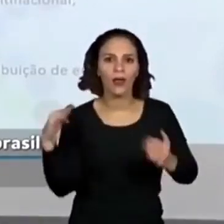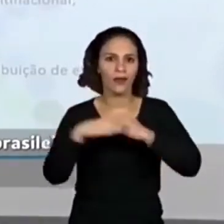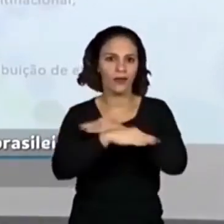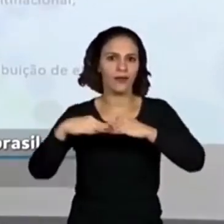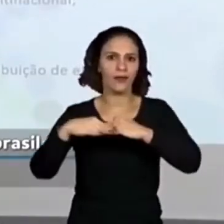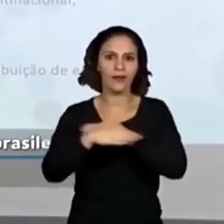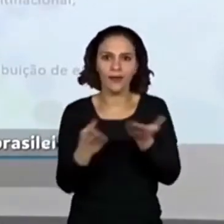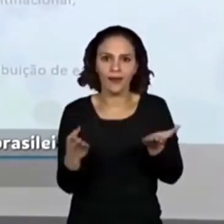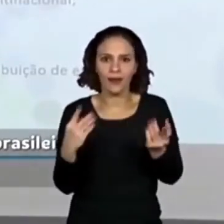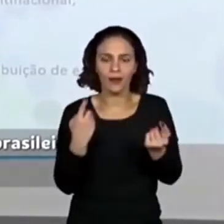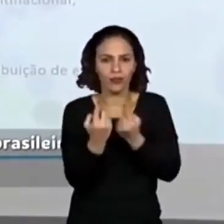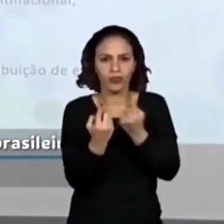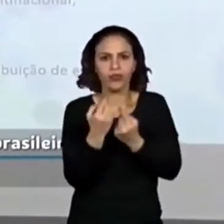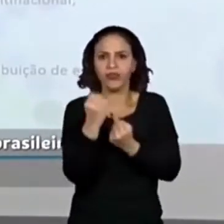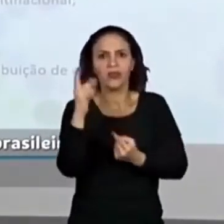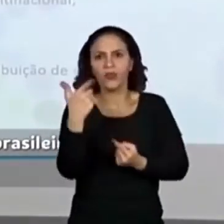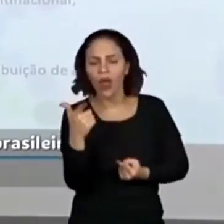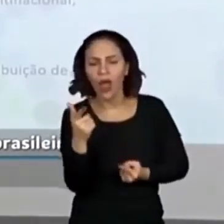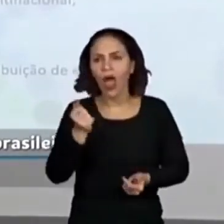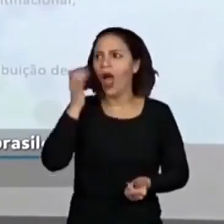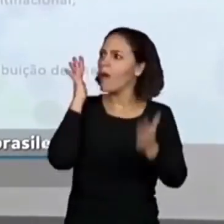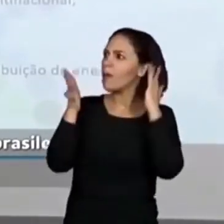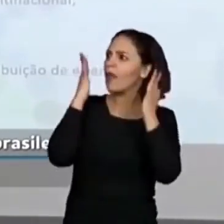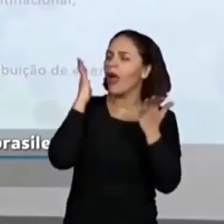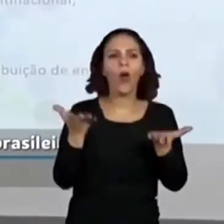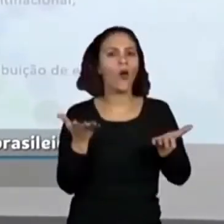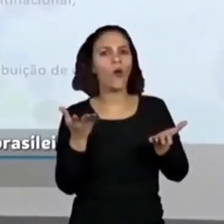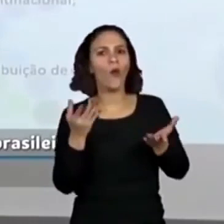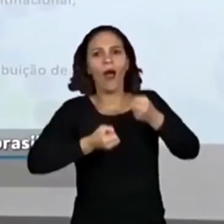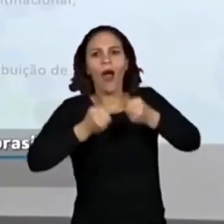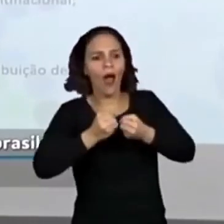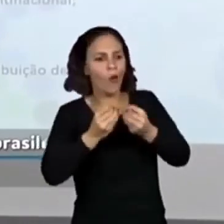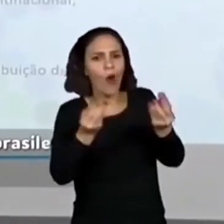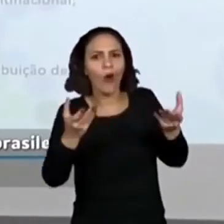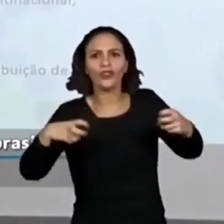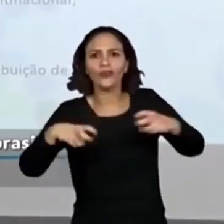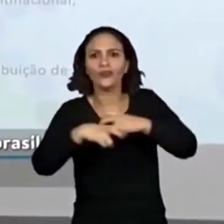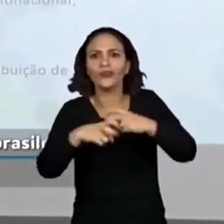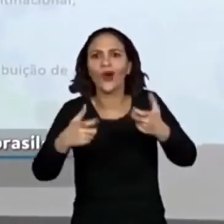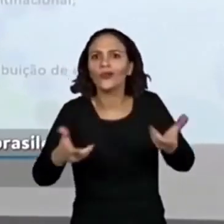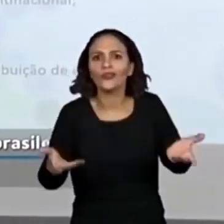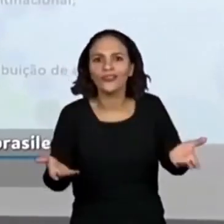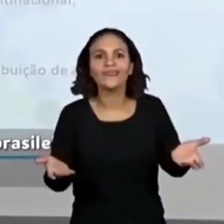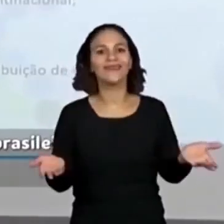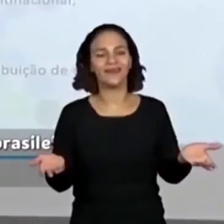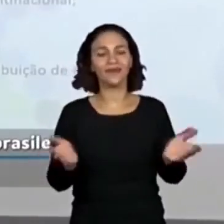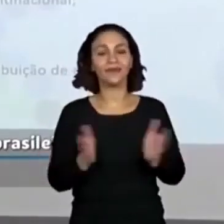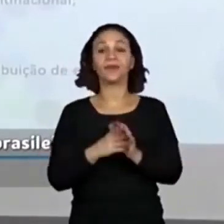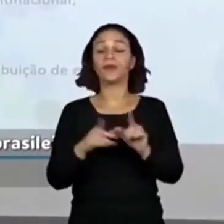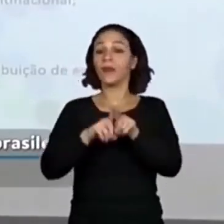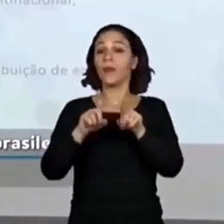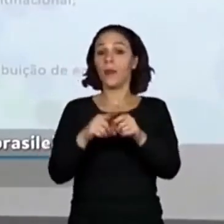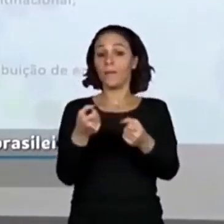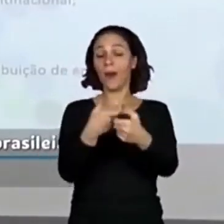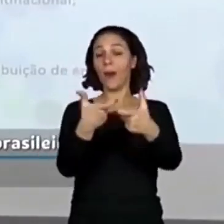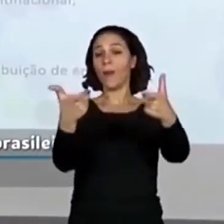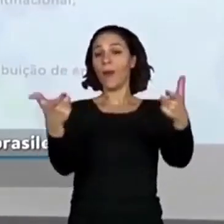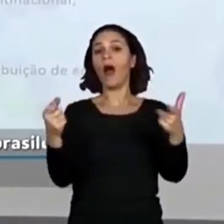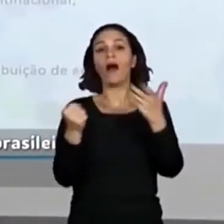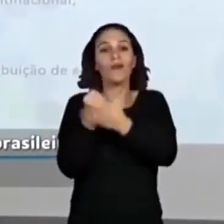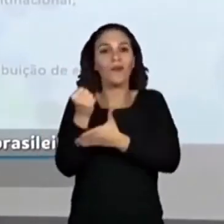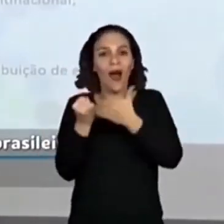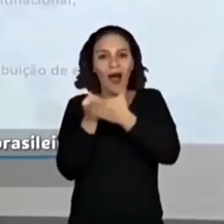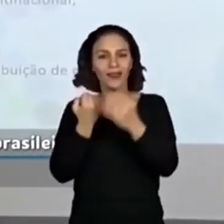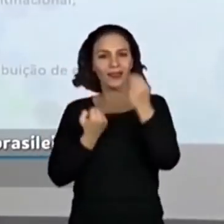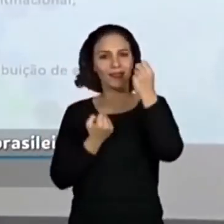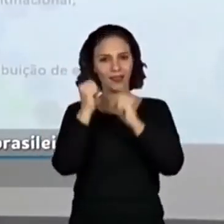Sem rodovia, esses carros e caminhões não vão ter por onde circular. A expansão das indústrias de base,